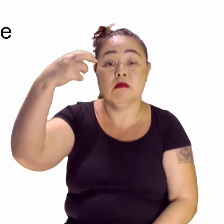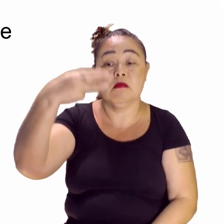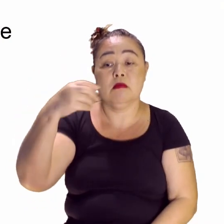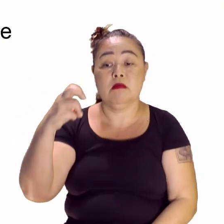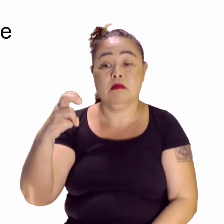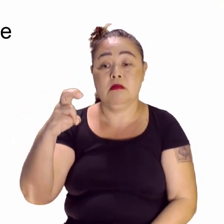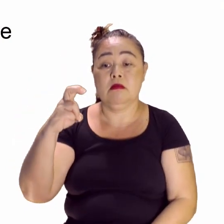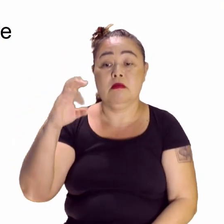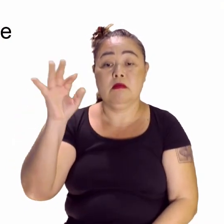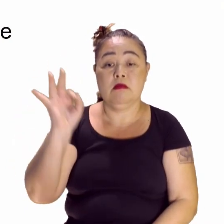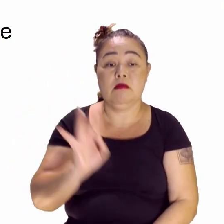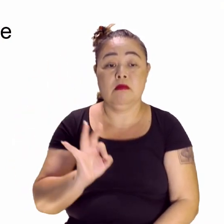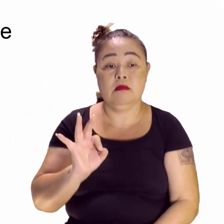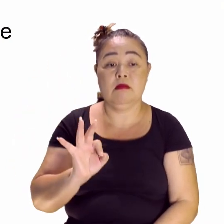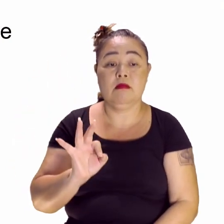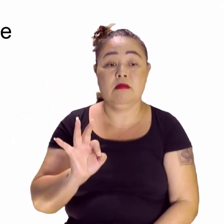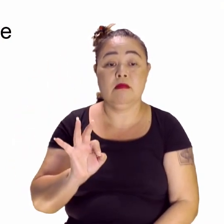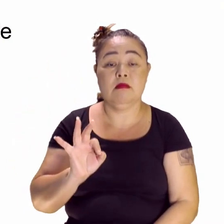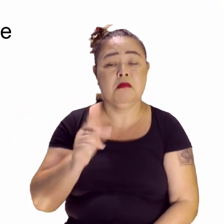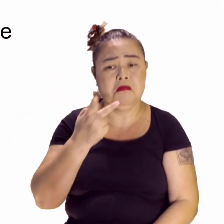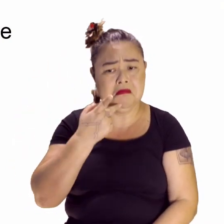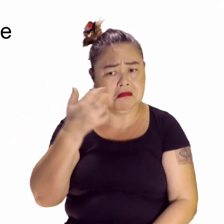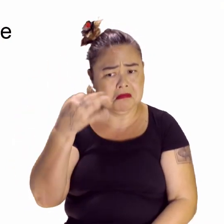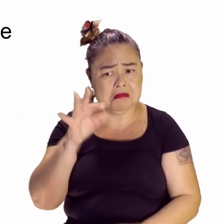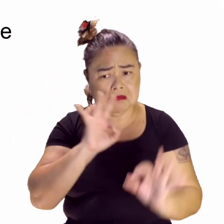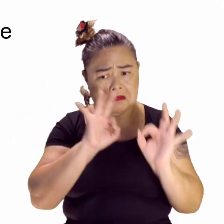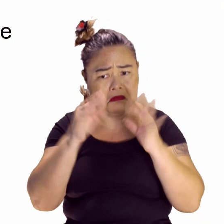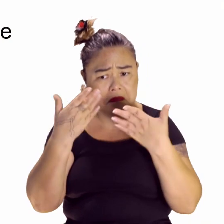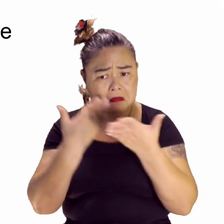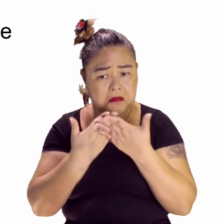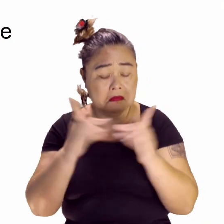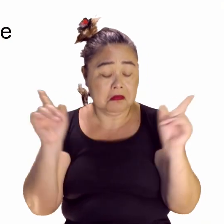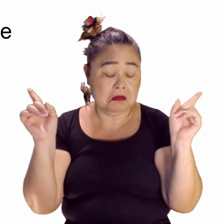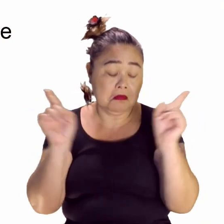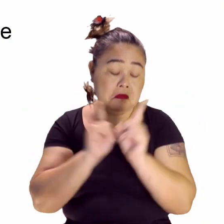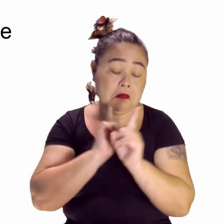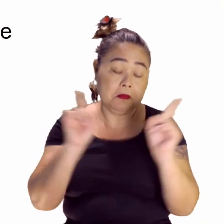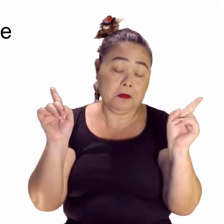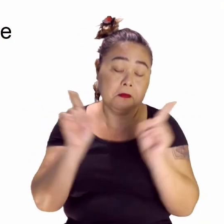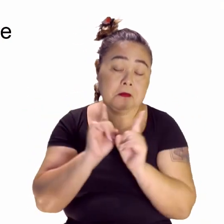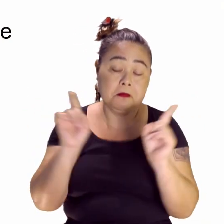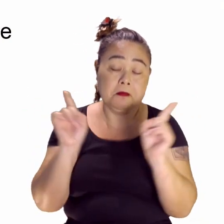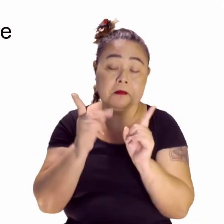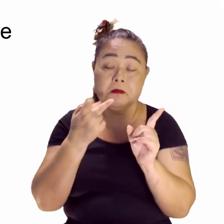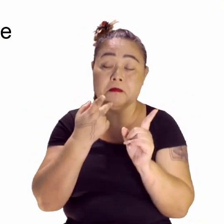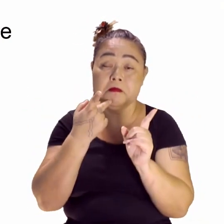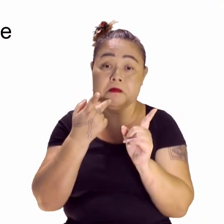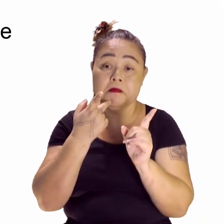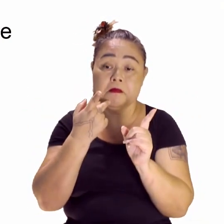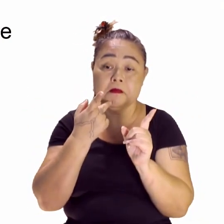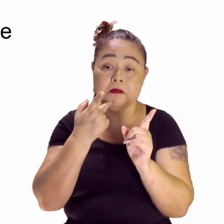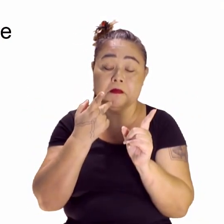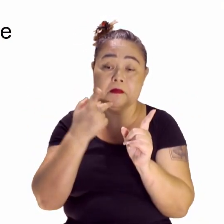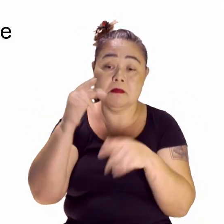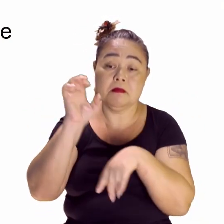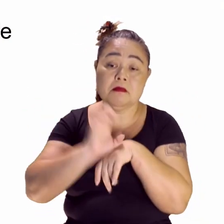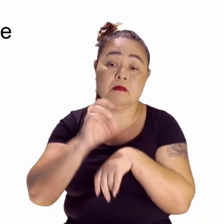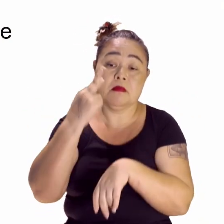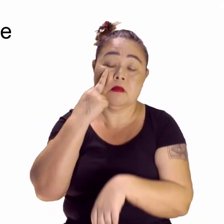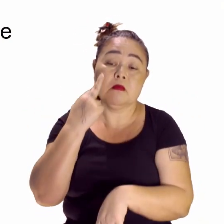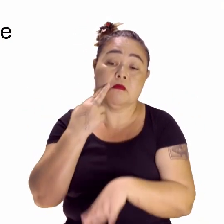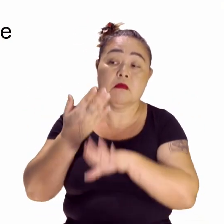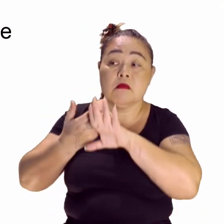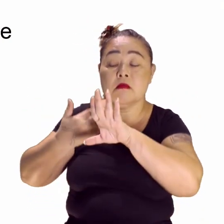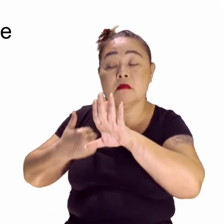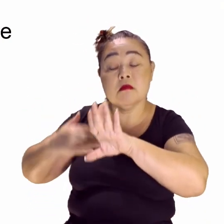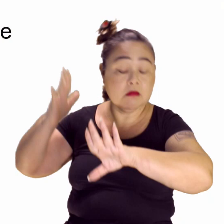com 35%? Falamos isso durante a aula? Não, a gente falou. Eu até mencionei, né? Que Rondônia fica atrás